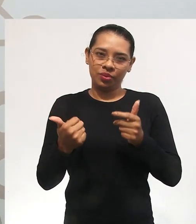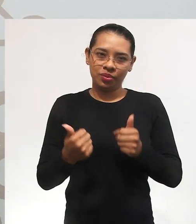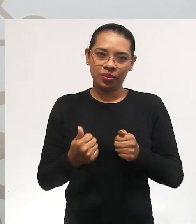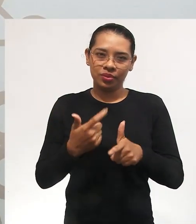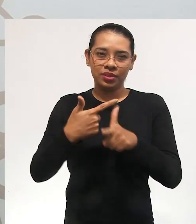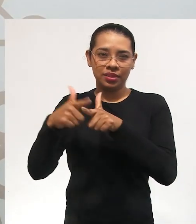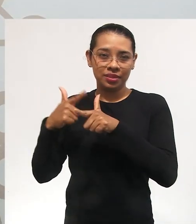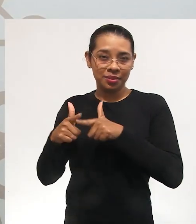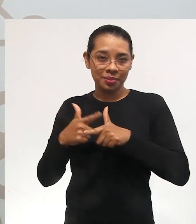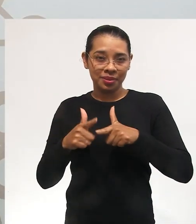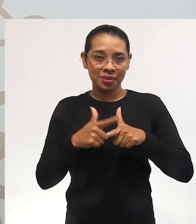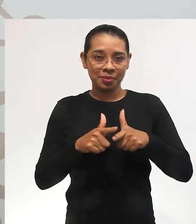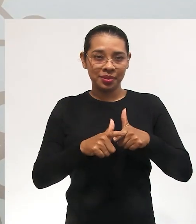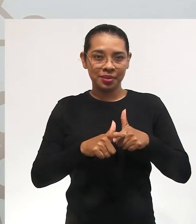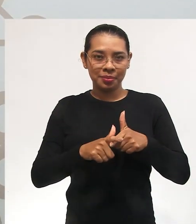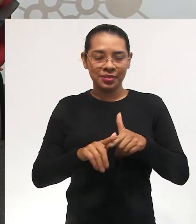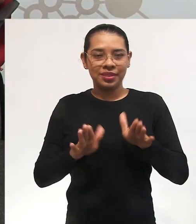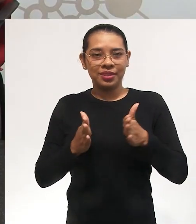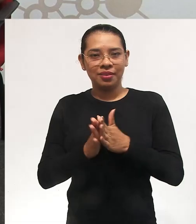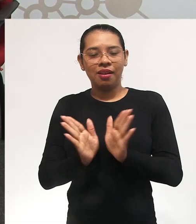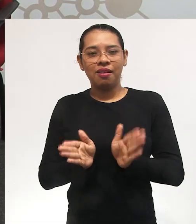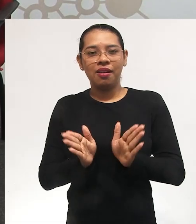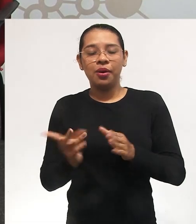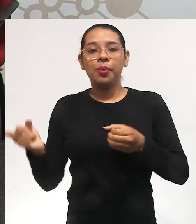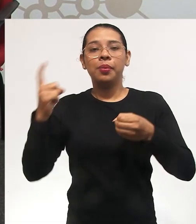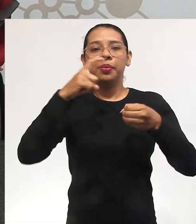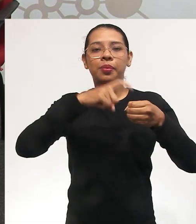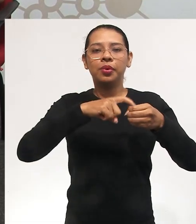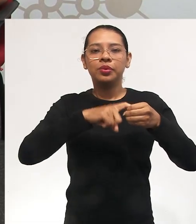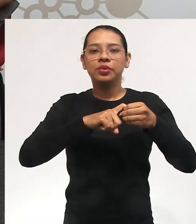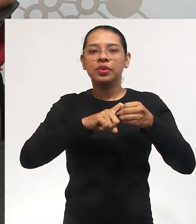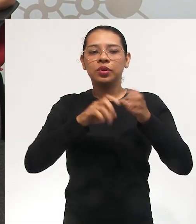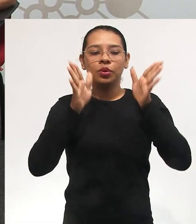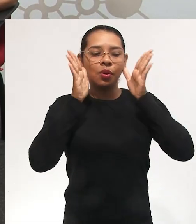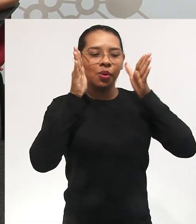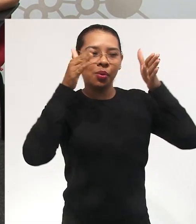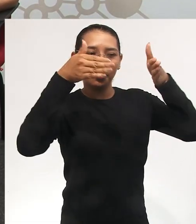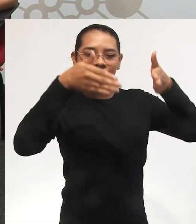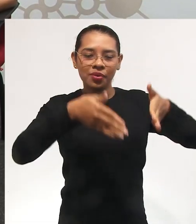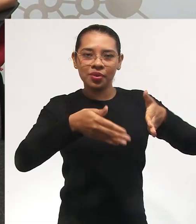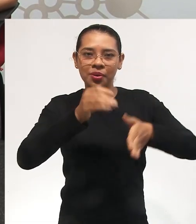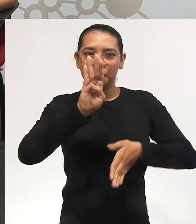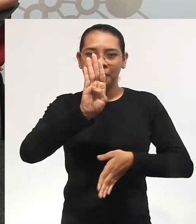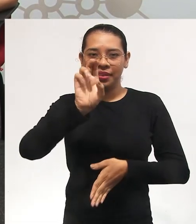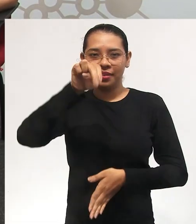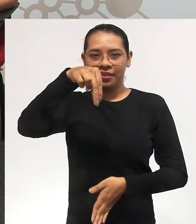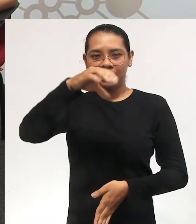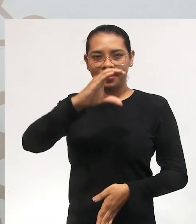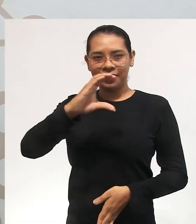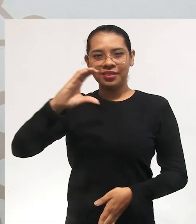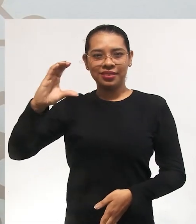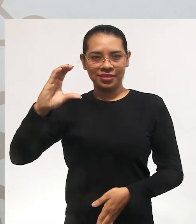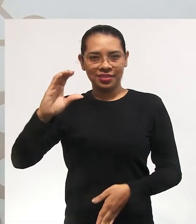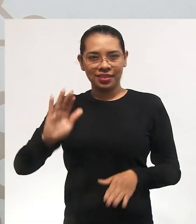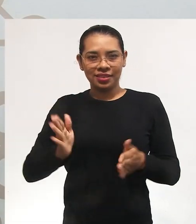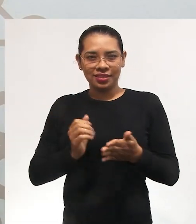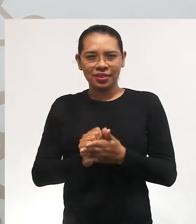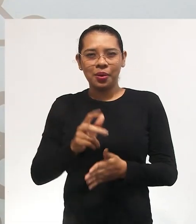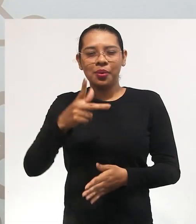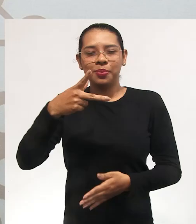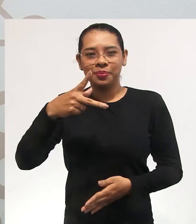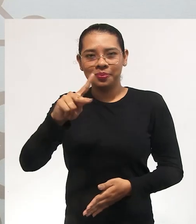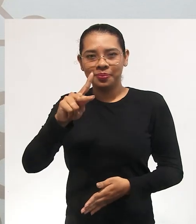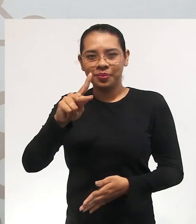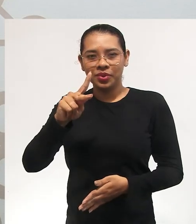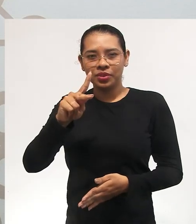argumentar e lidar com essas situações. Então, voltando à BNCC, gostaria que você falasse, eu falei da minha perspectiva, né,